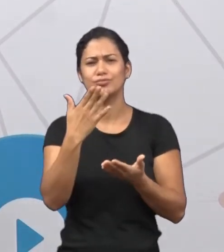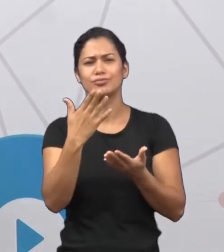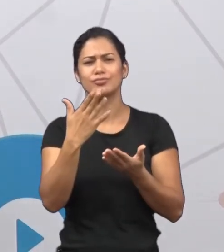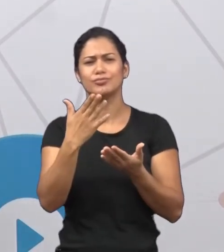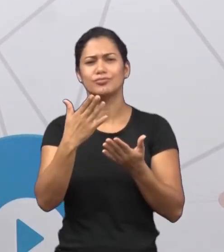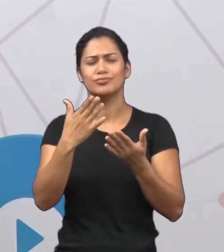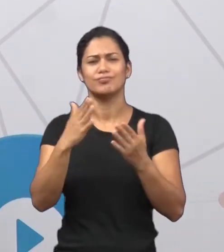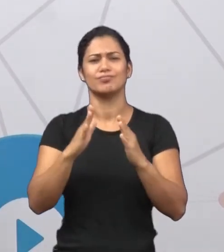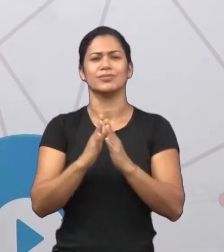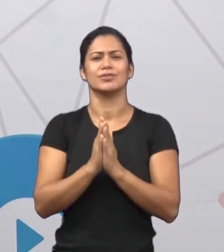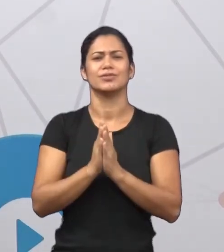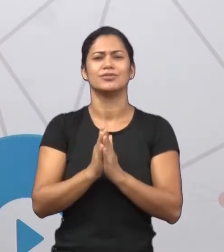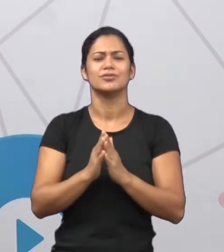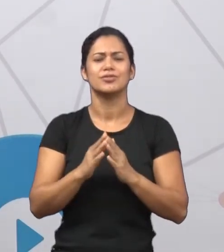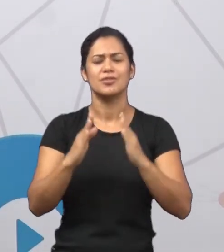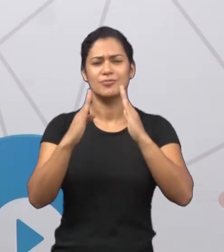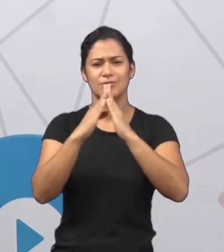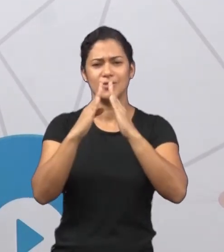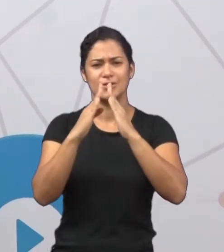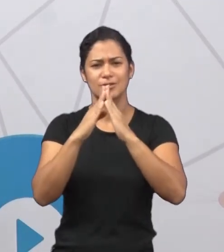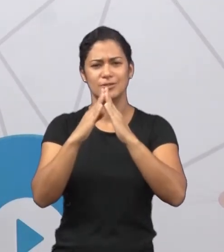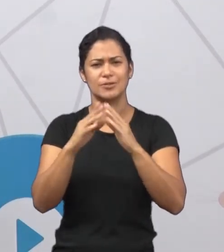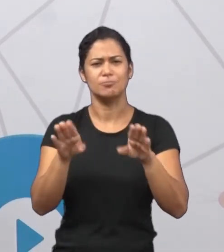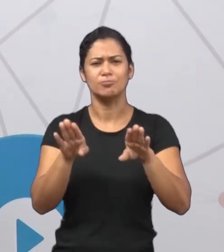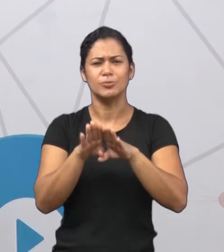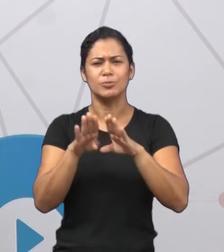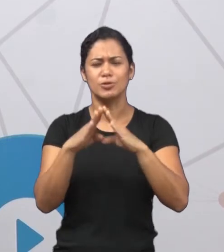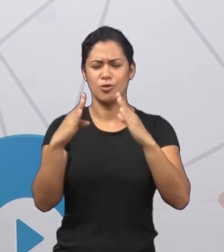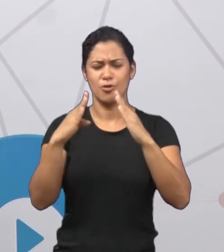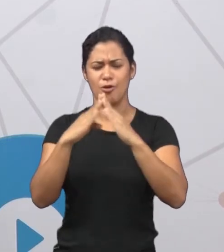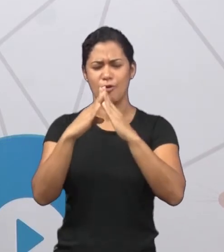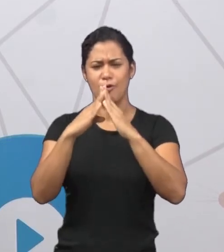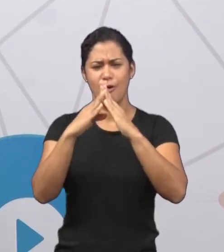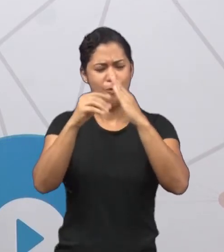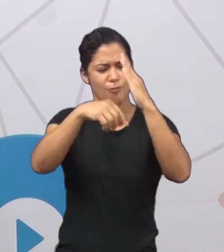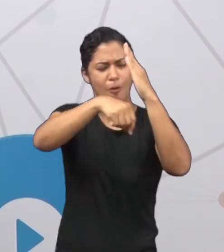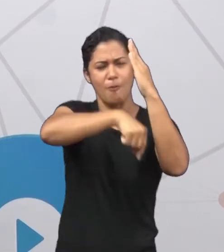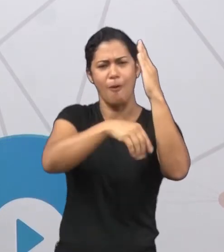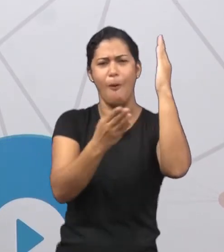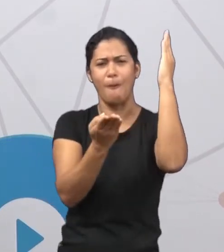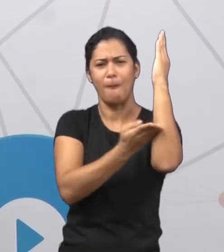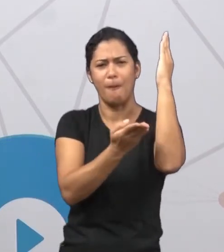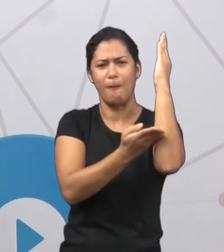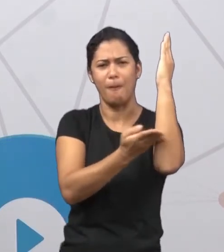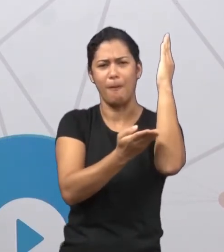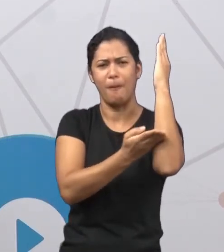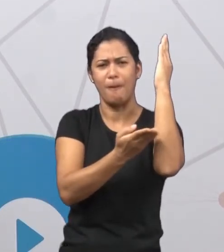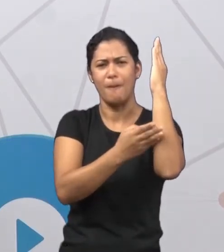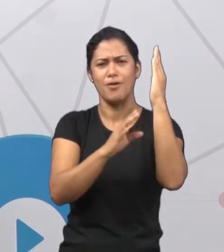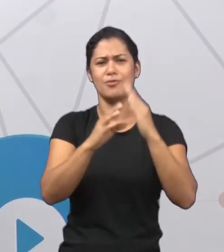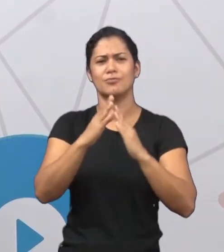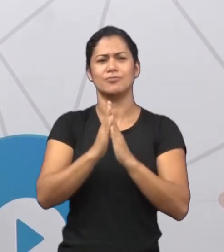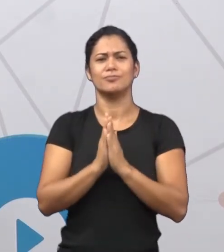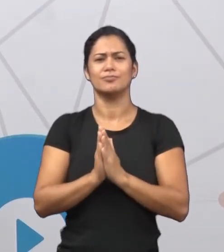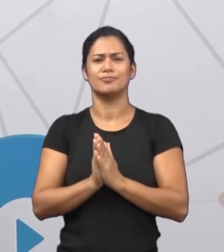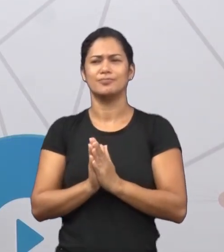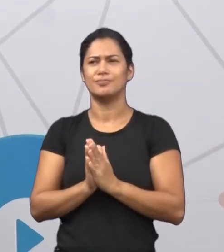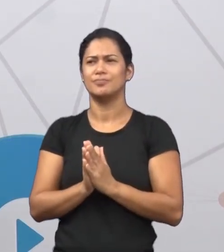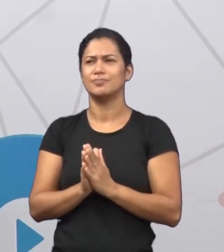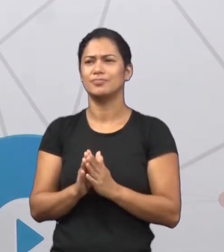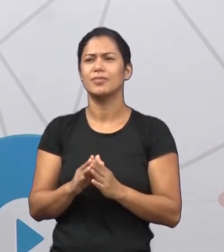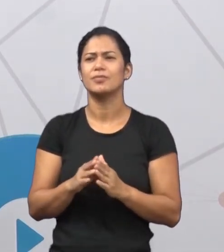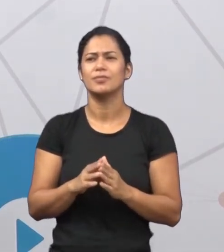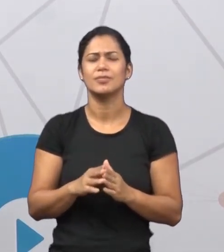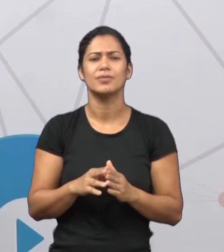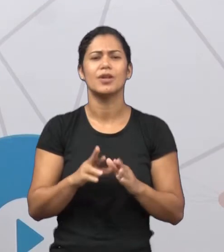sabiam? De palafita, né? Que é com a madeira. Então tem vários tipos de casa. Todas as casas